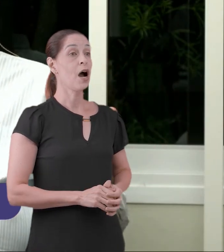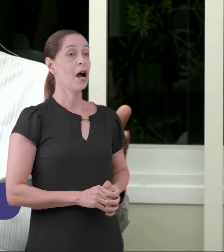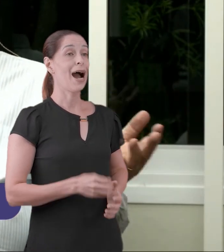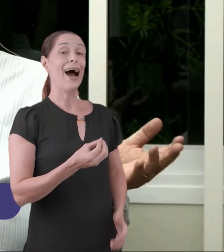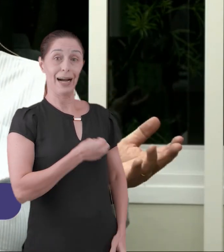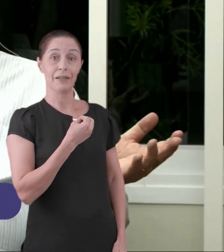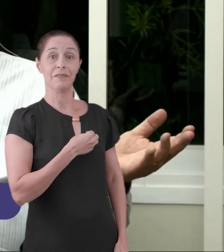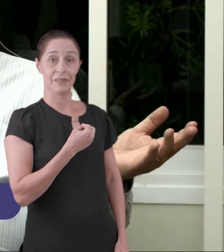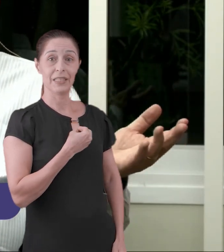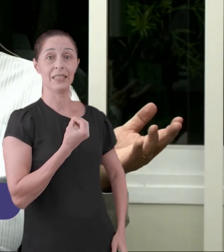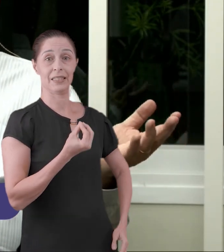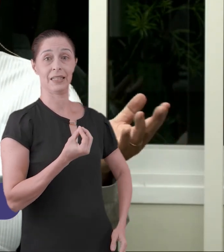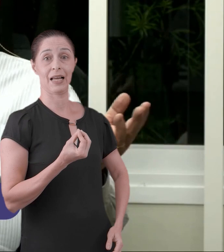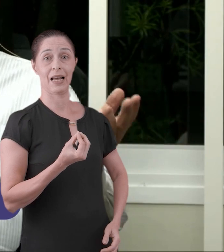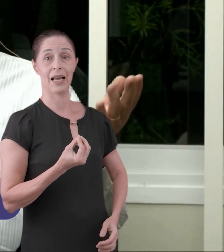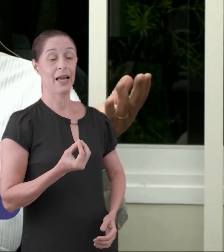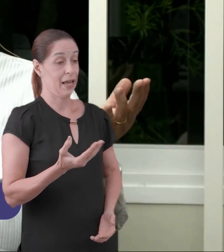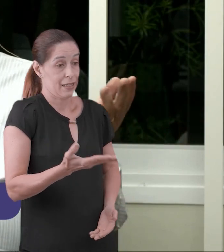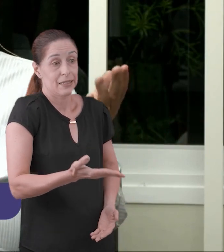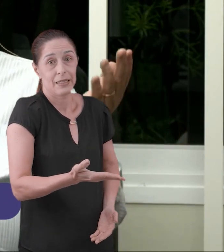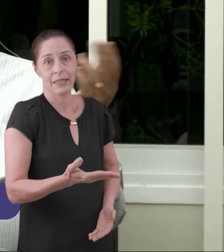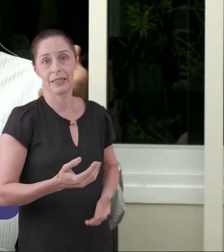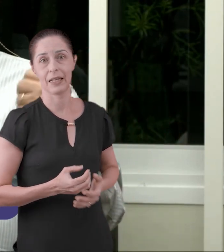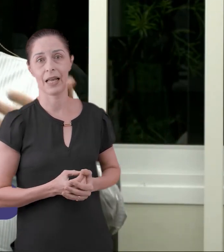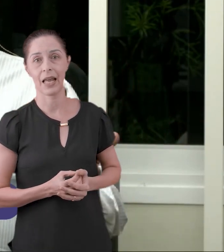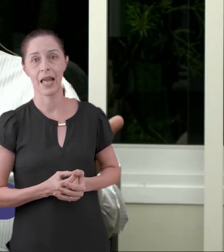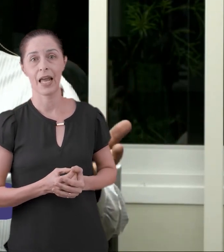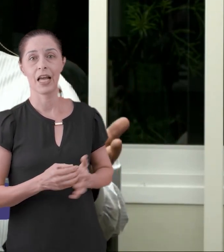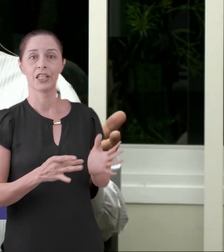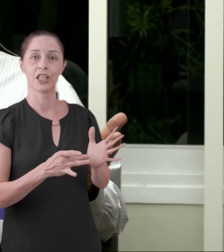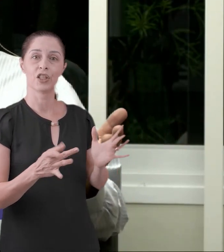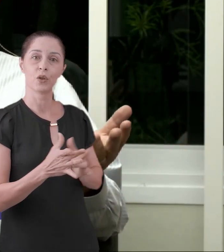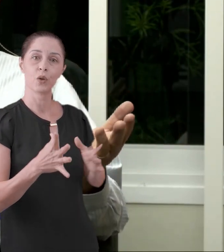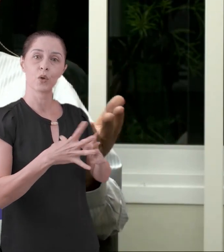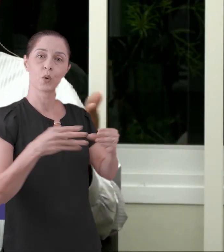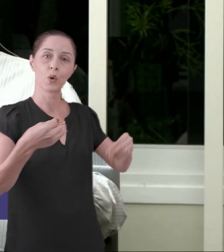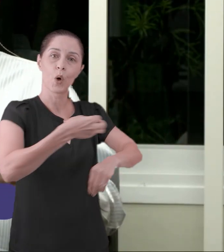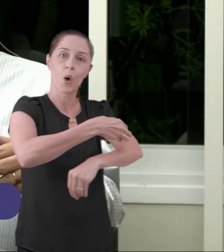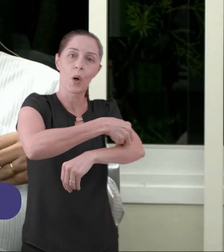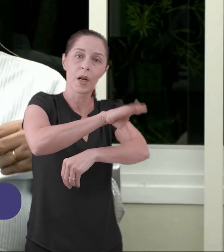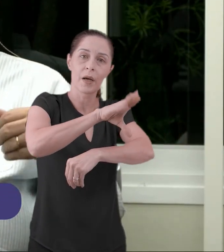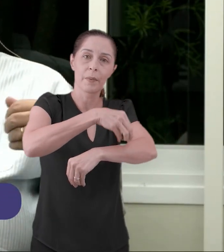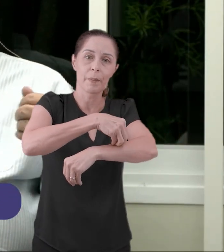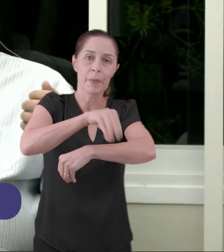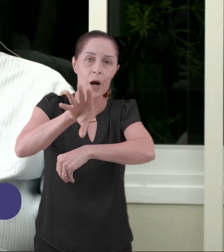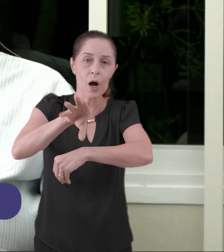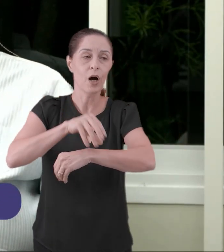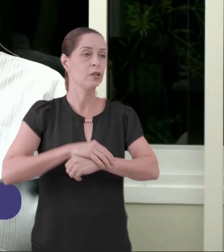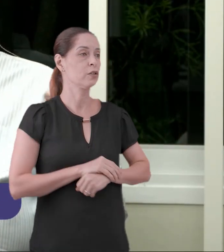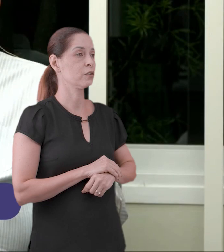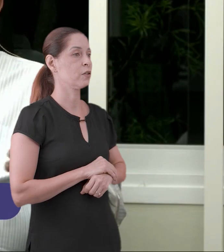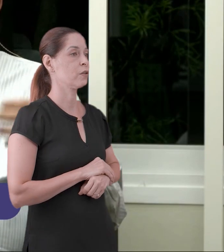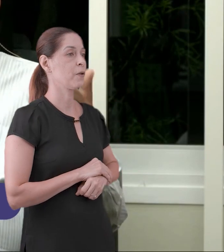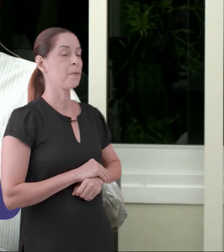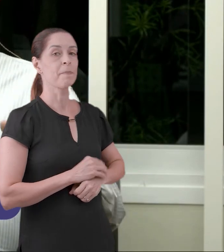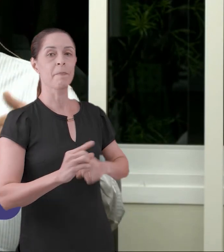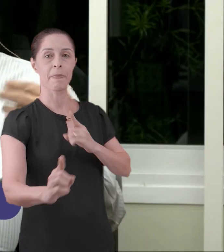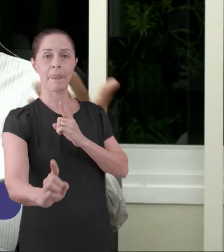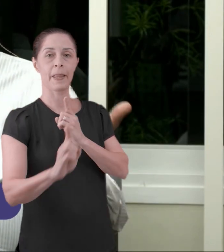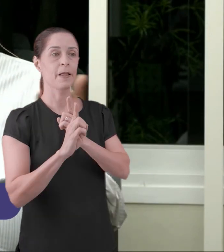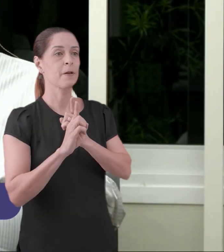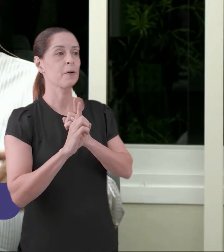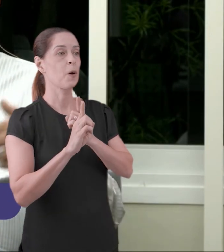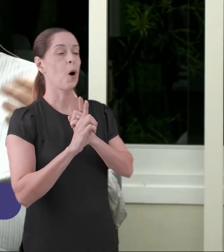é. Então, por isso que Jesus, ele curou os leprosos, ele se aproximou daquelas pessoas que eram